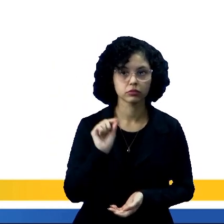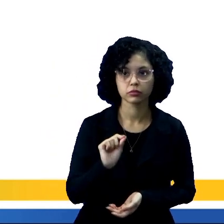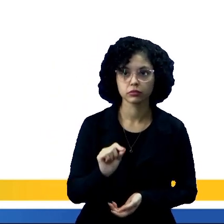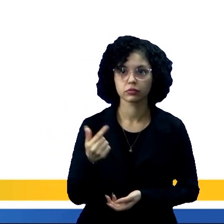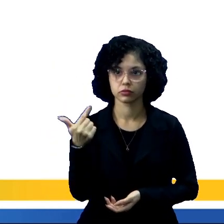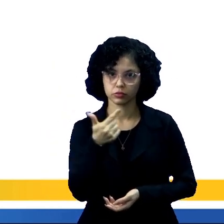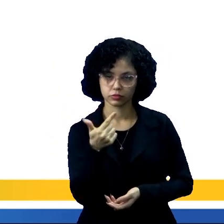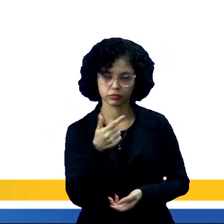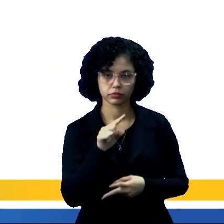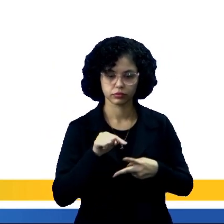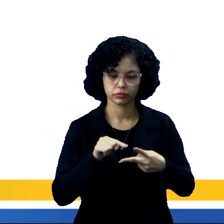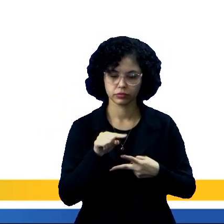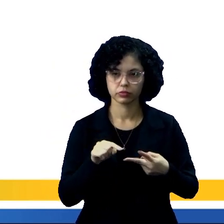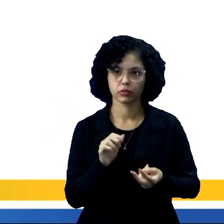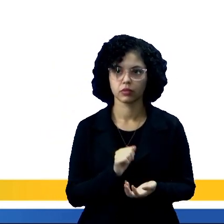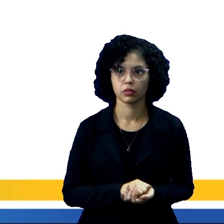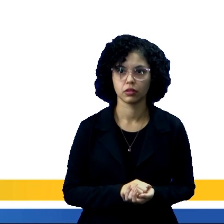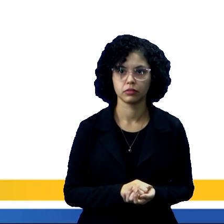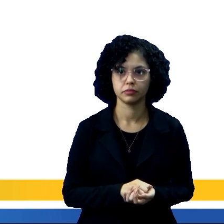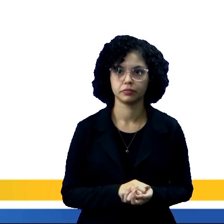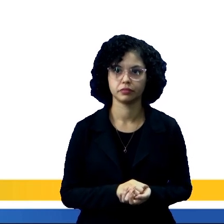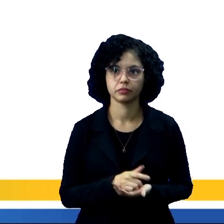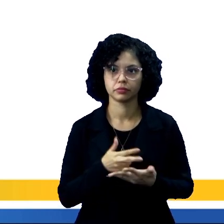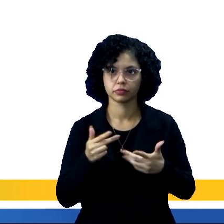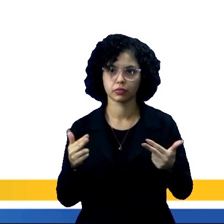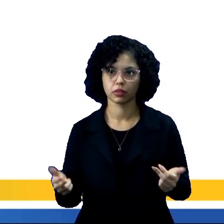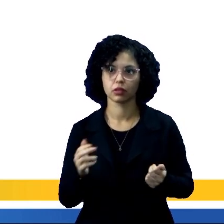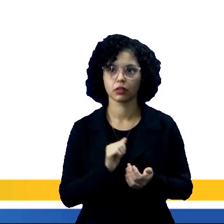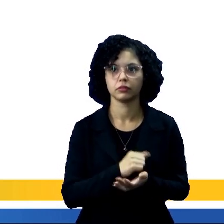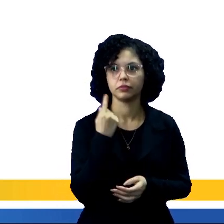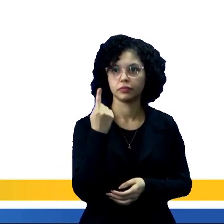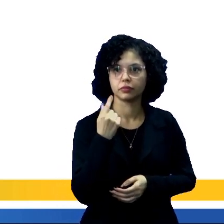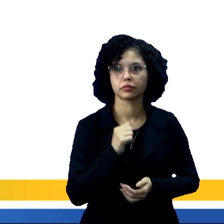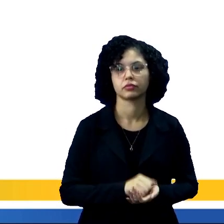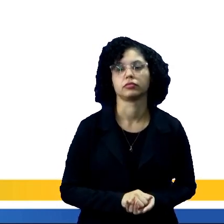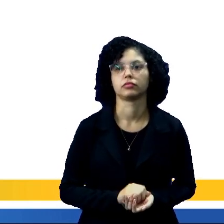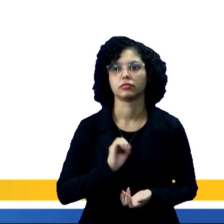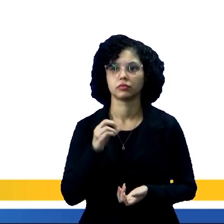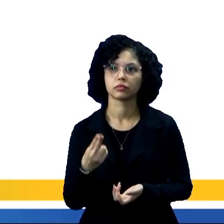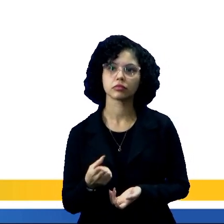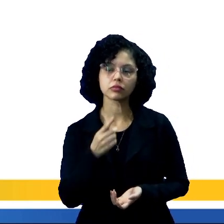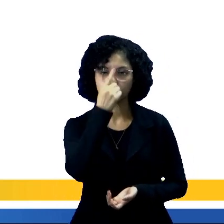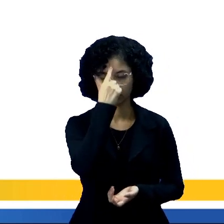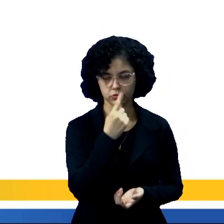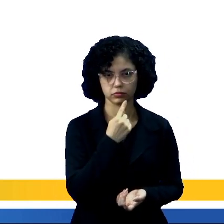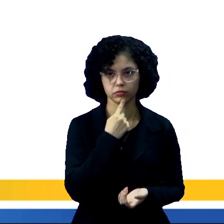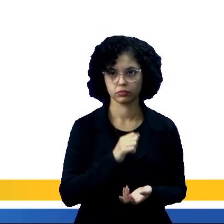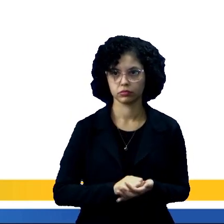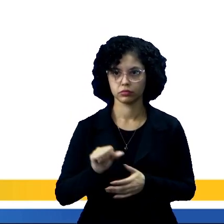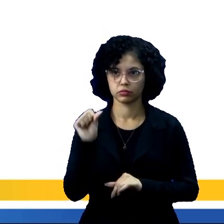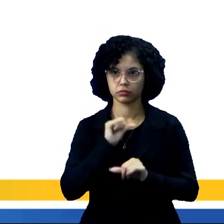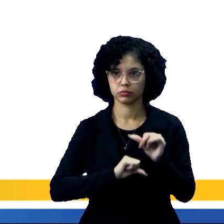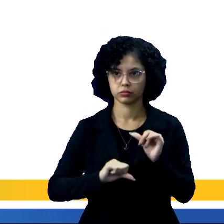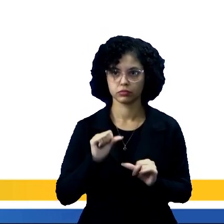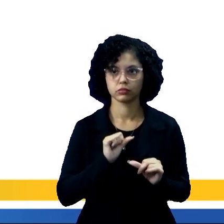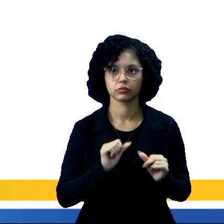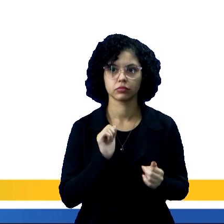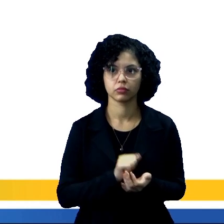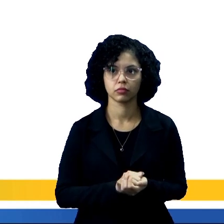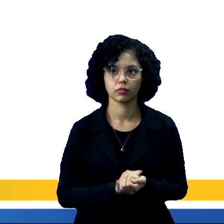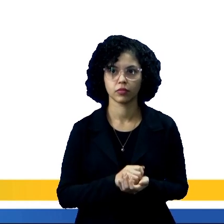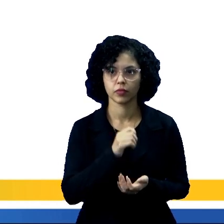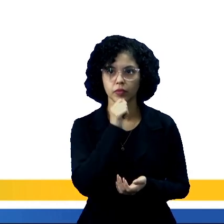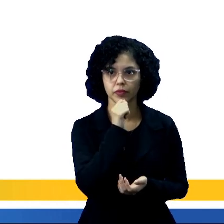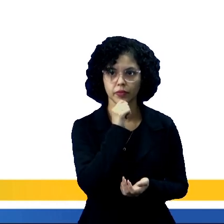ver os dois, tudo bem? Um objeto ou figura que,